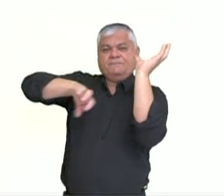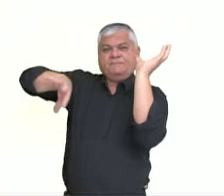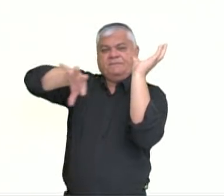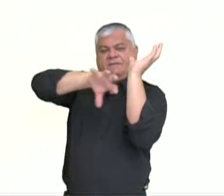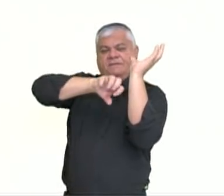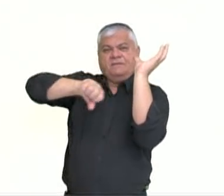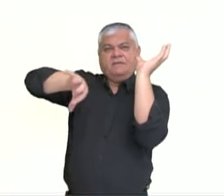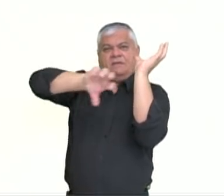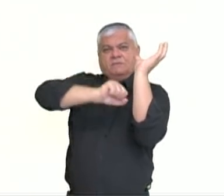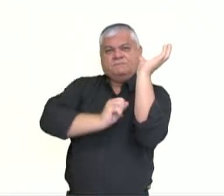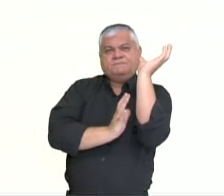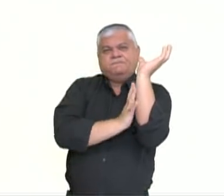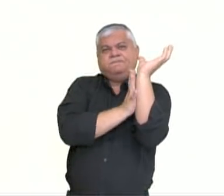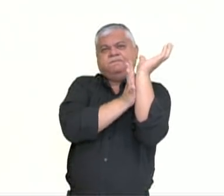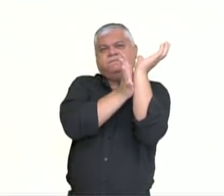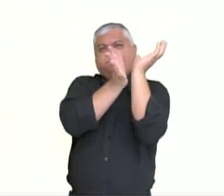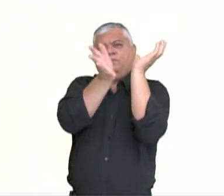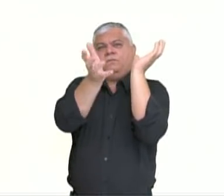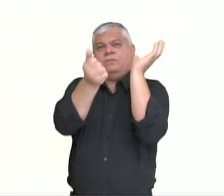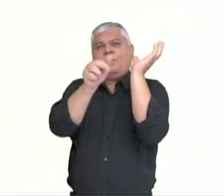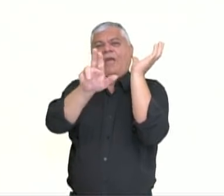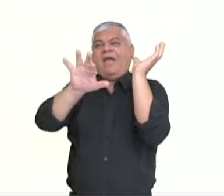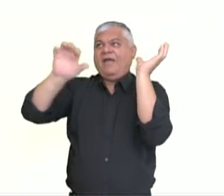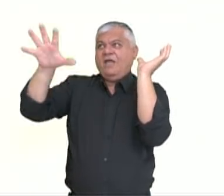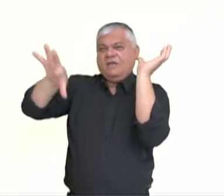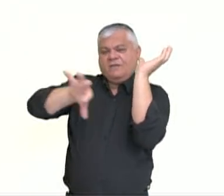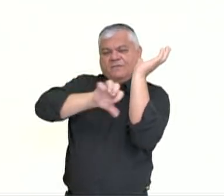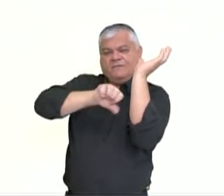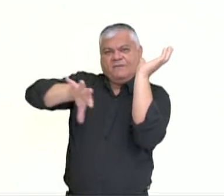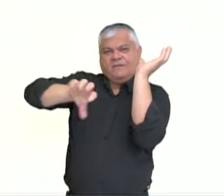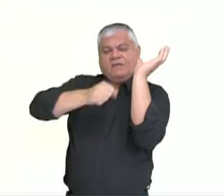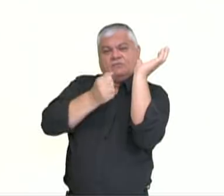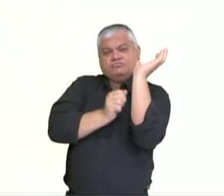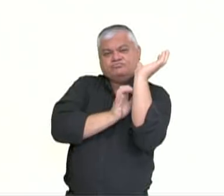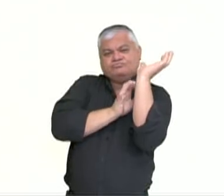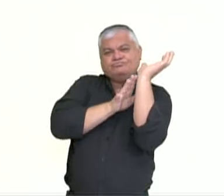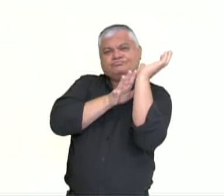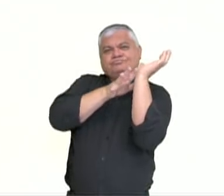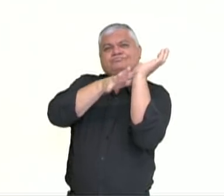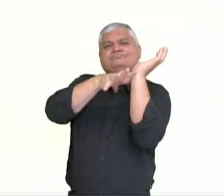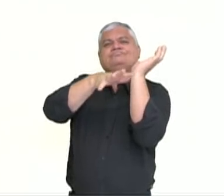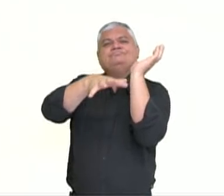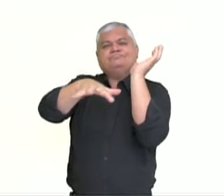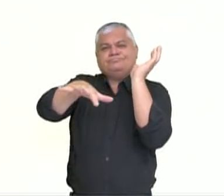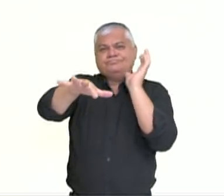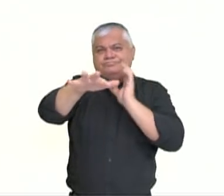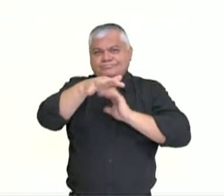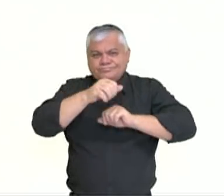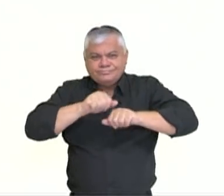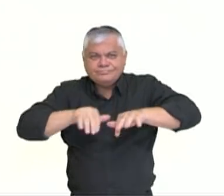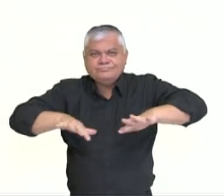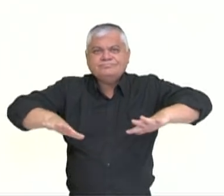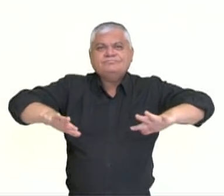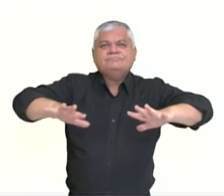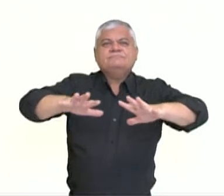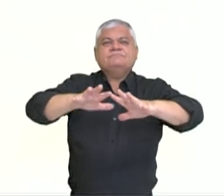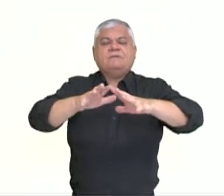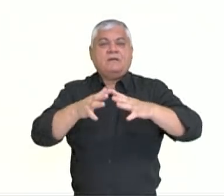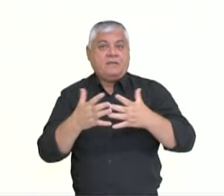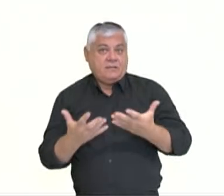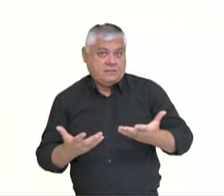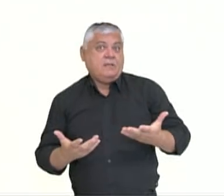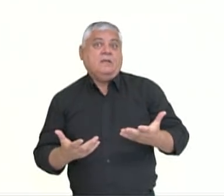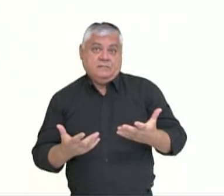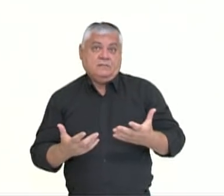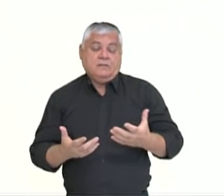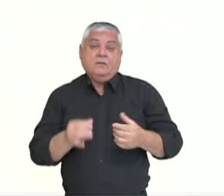seus efeitos, a elevação da umidade por causa da evapotranspiração, ou seja, da evaporação das plantas, né? Que vai